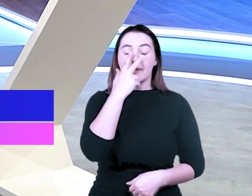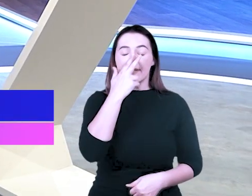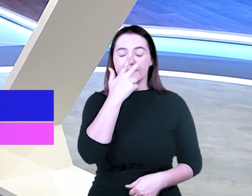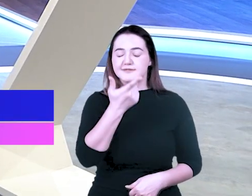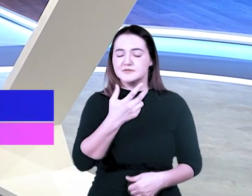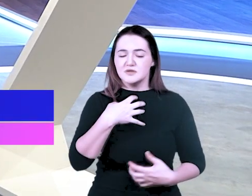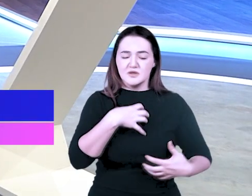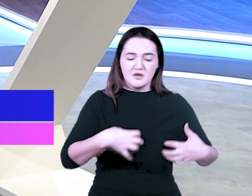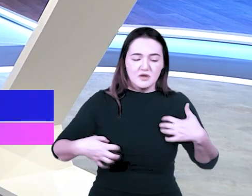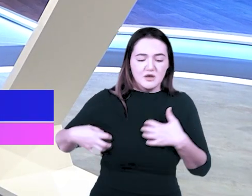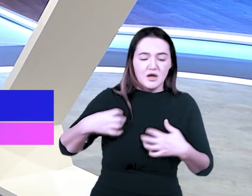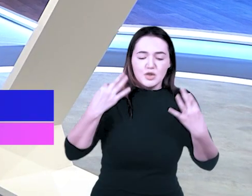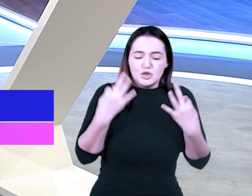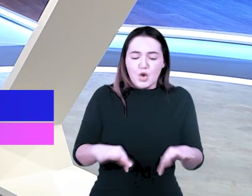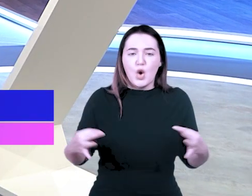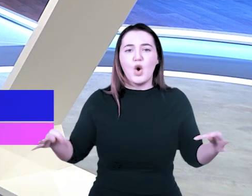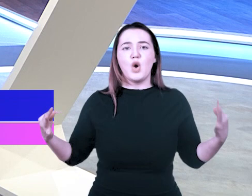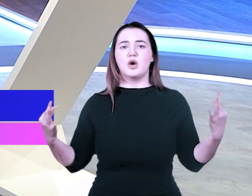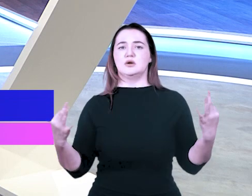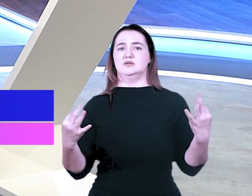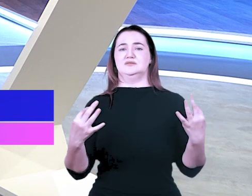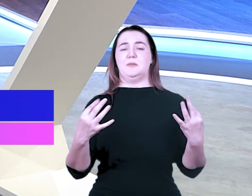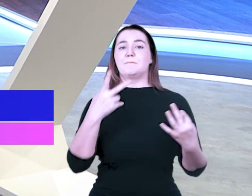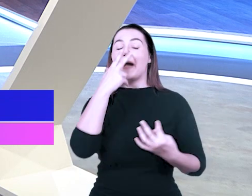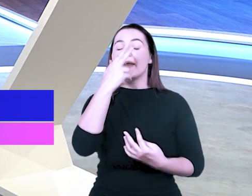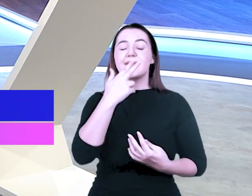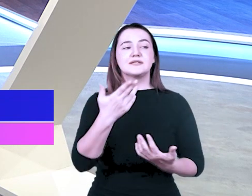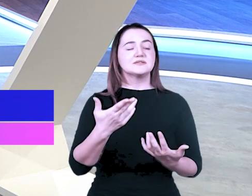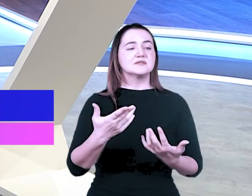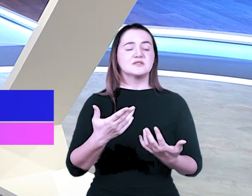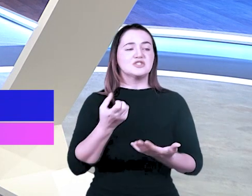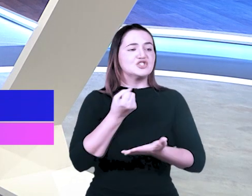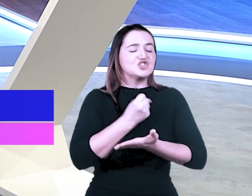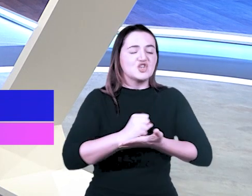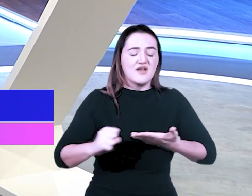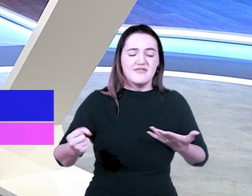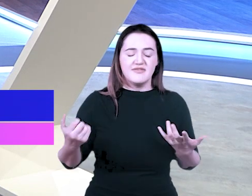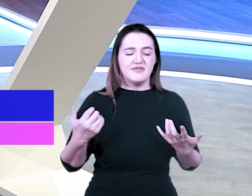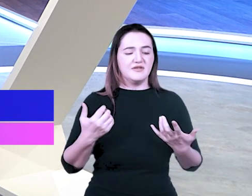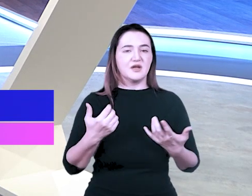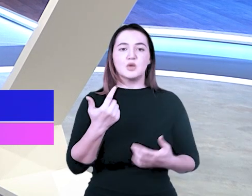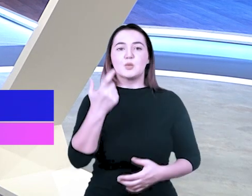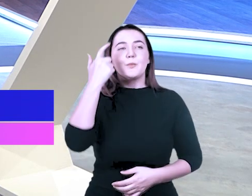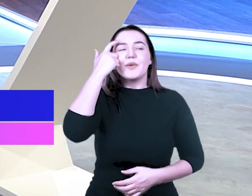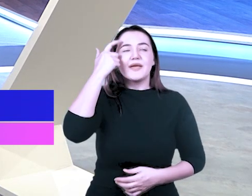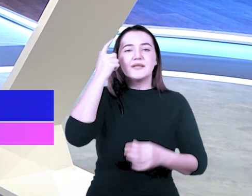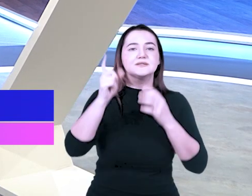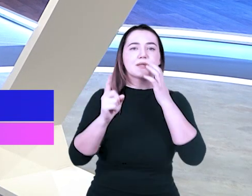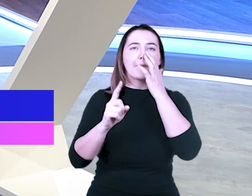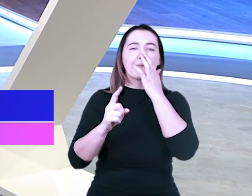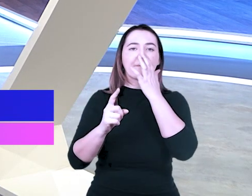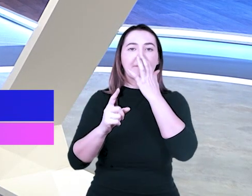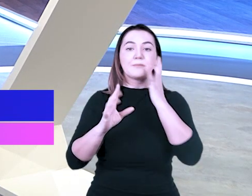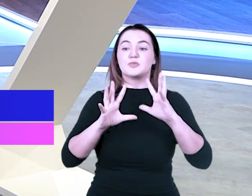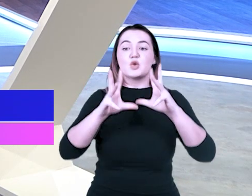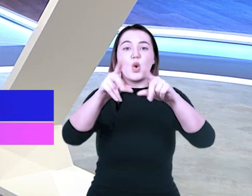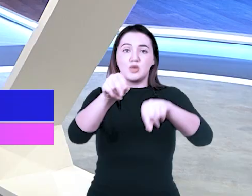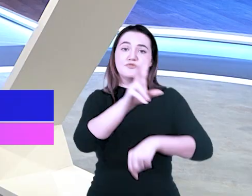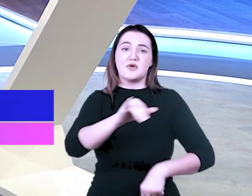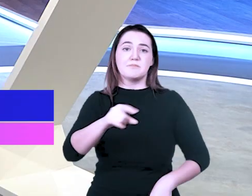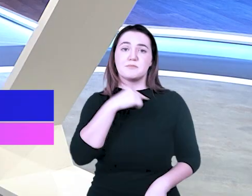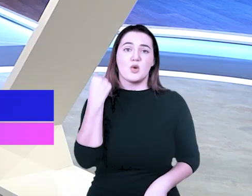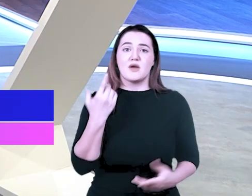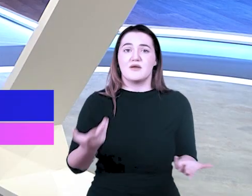apenas elas têm que passar com a perda de alguém, ou pela experiência da morte. Não pense assim não, porque todos